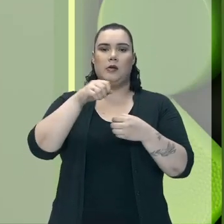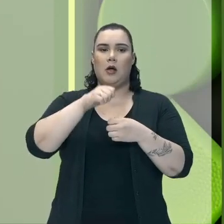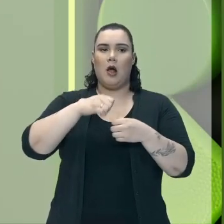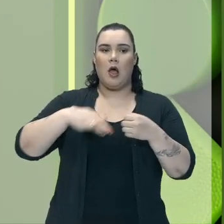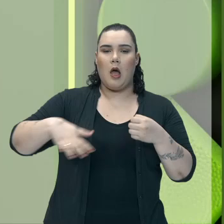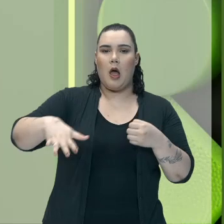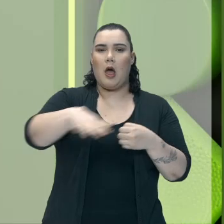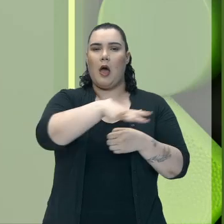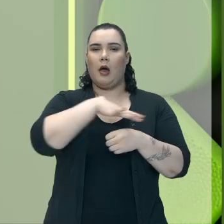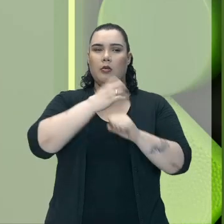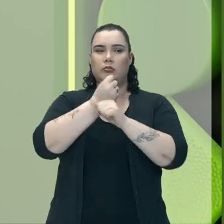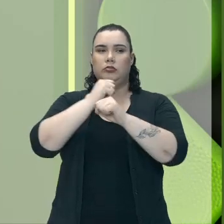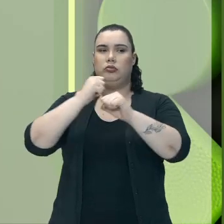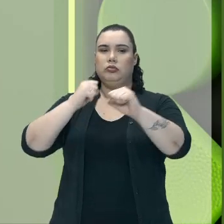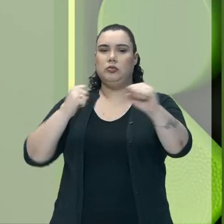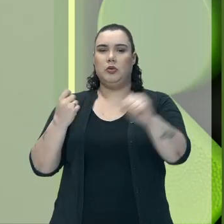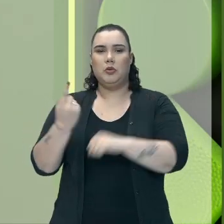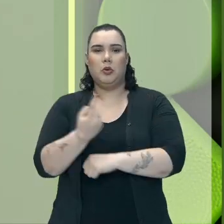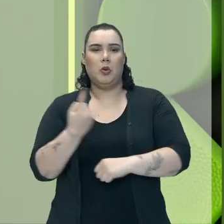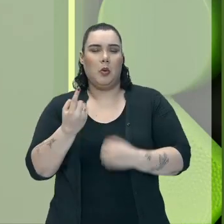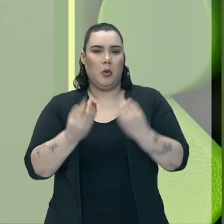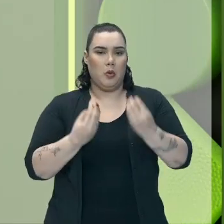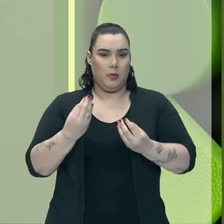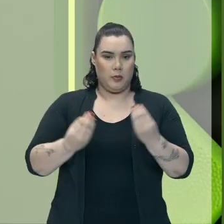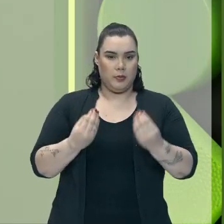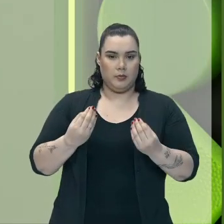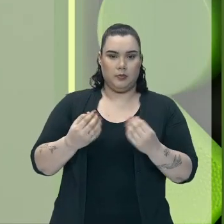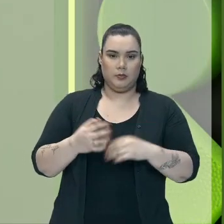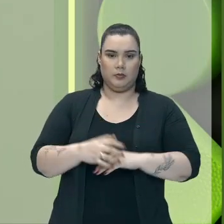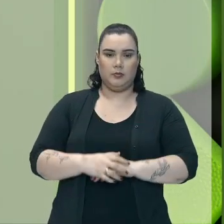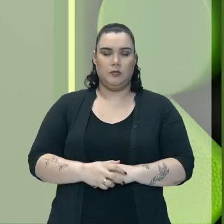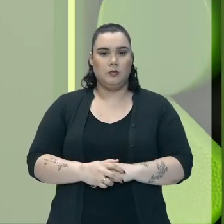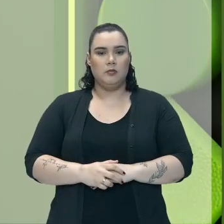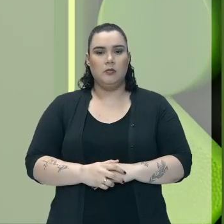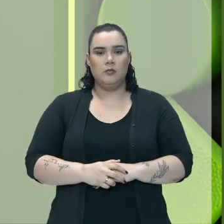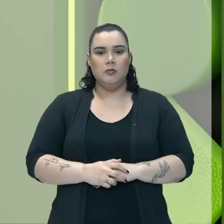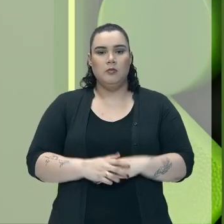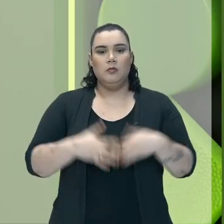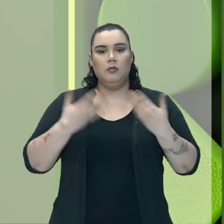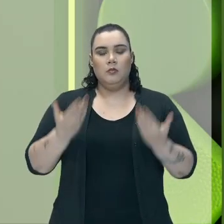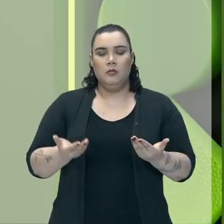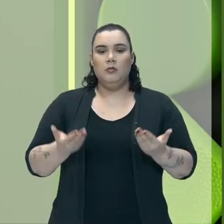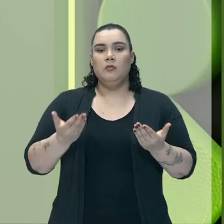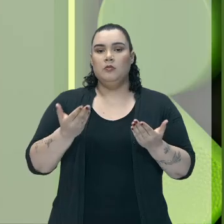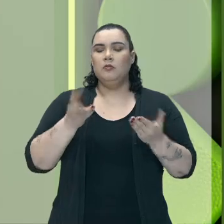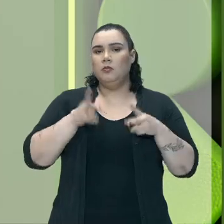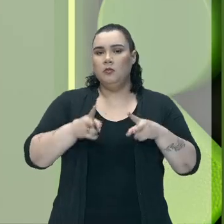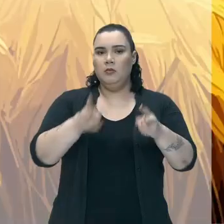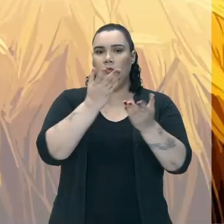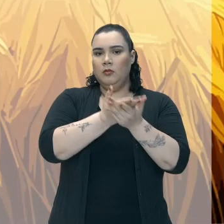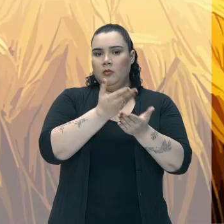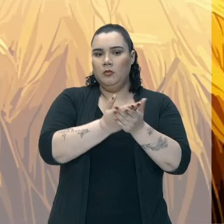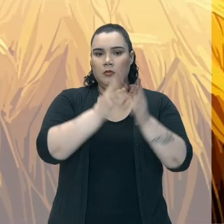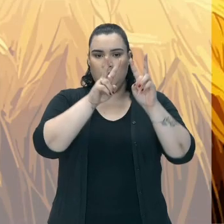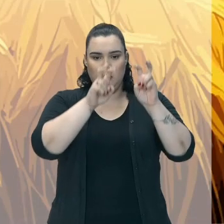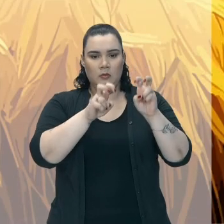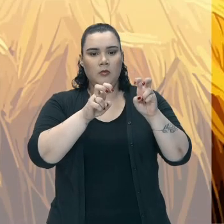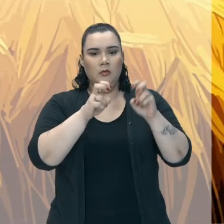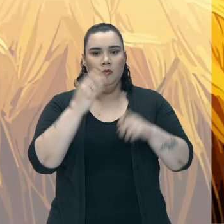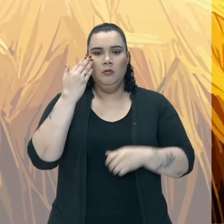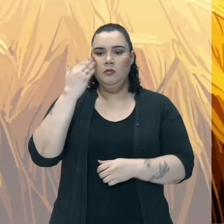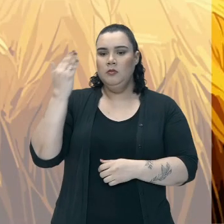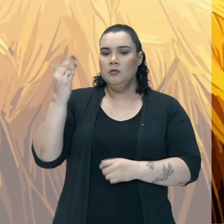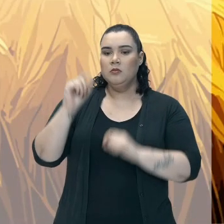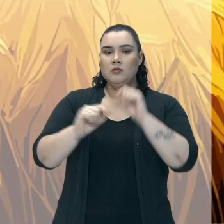que é o nosso universo. Muito bem, voltando aqui aos nossos estudos sobre astronomia, vamos aqui ter